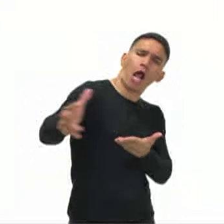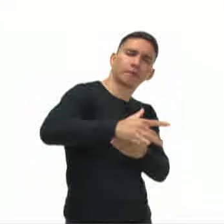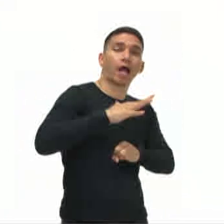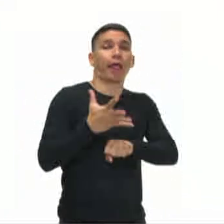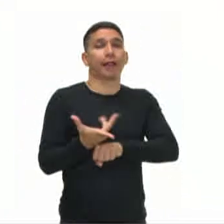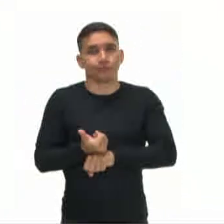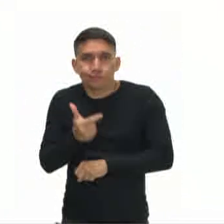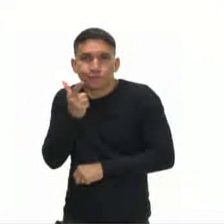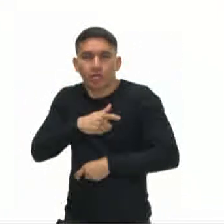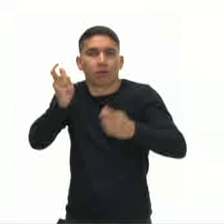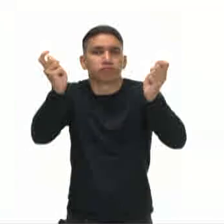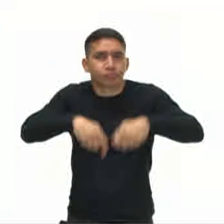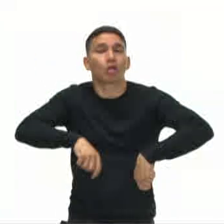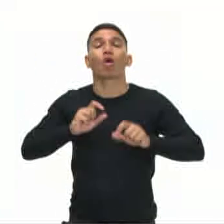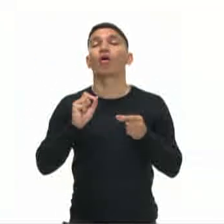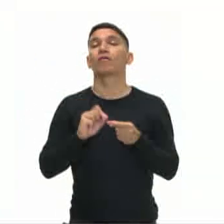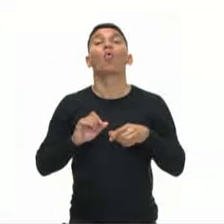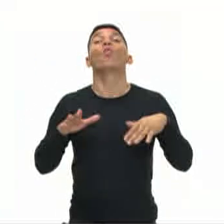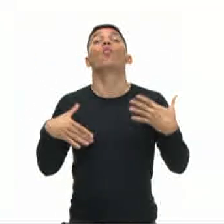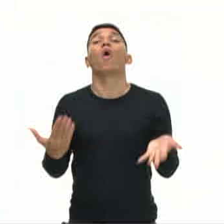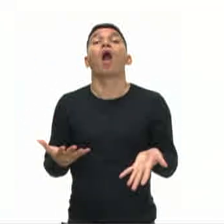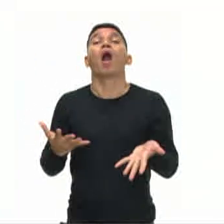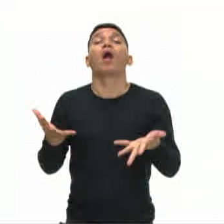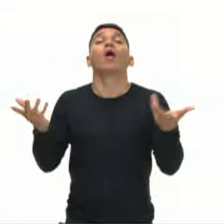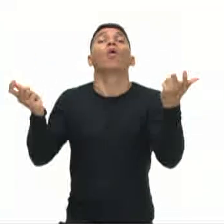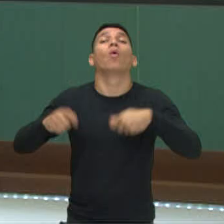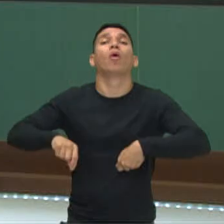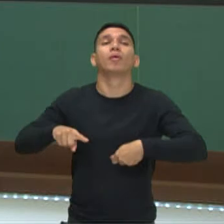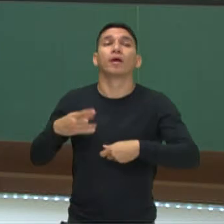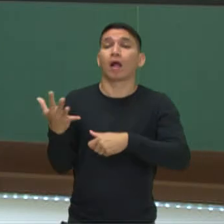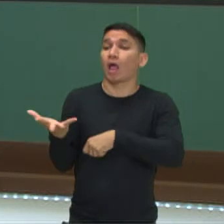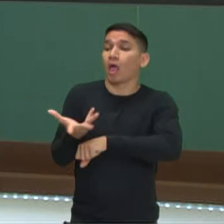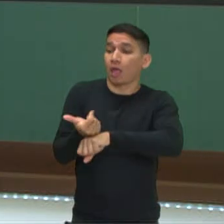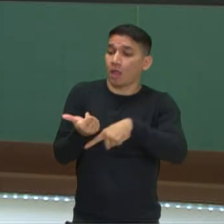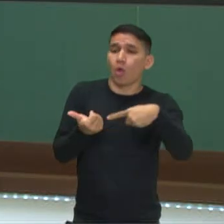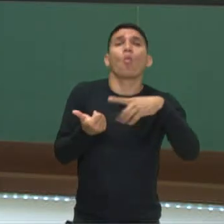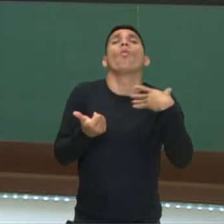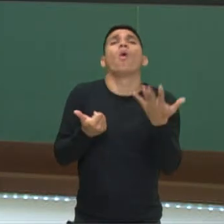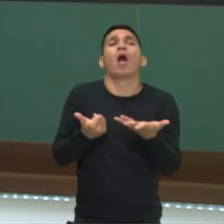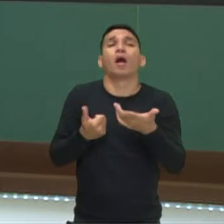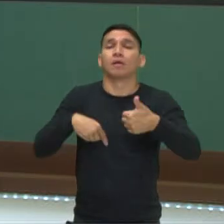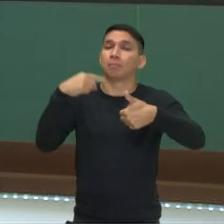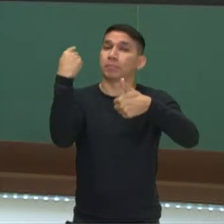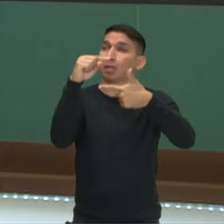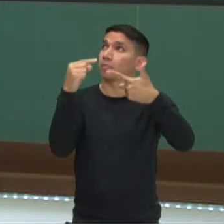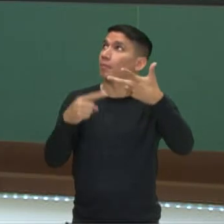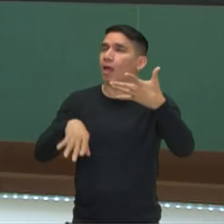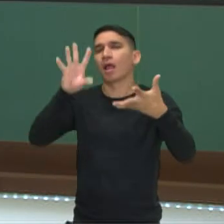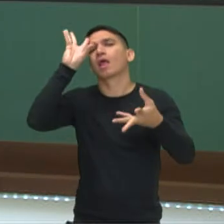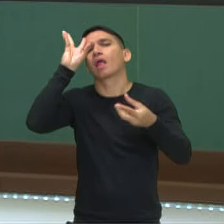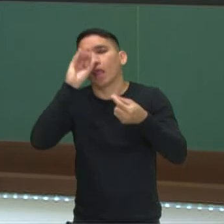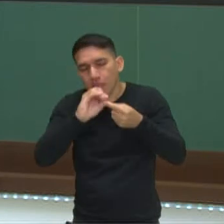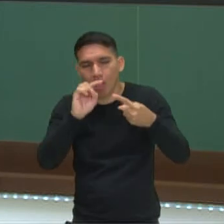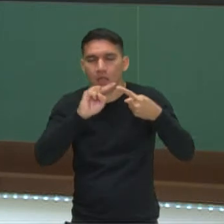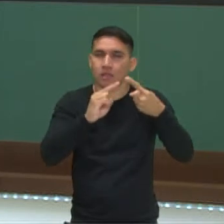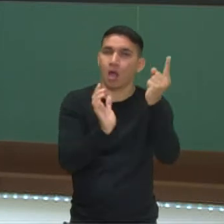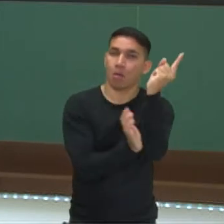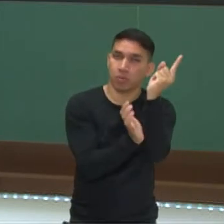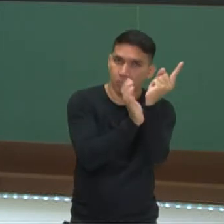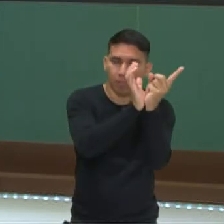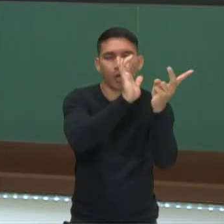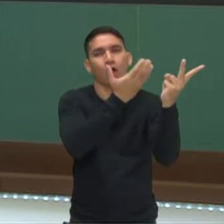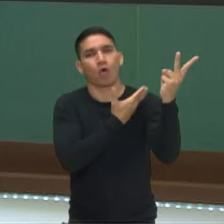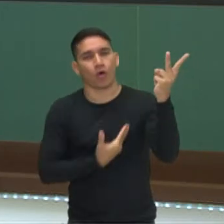essas competências, quais competências? Aqui, ó, essas que foram citadas. A entender a burocracia governamental,